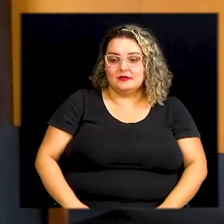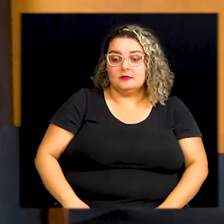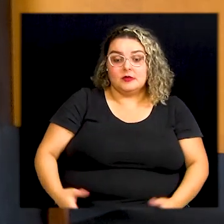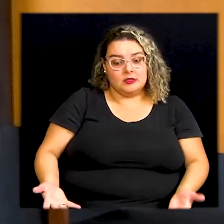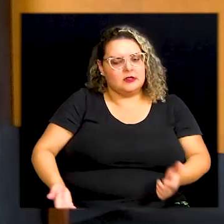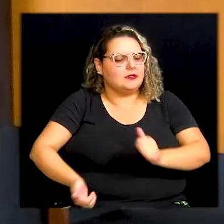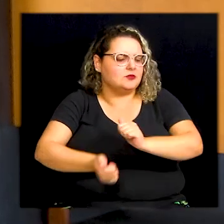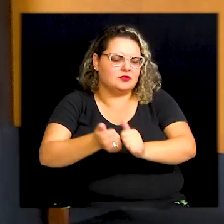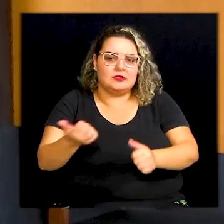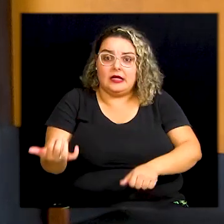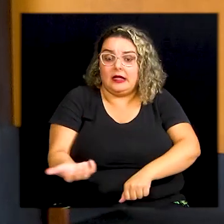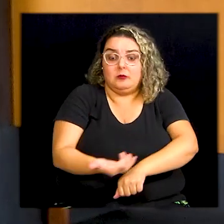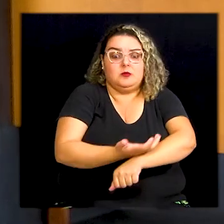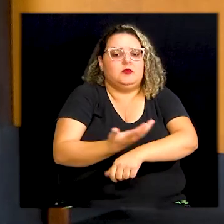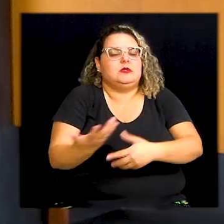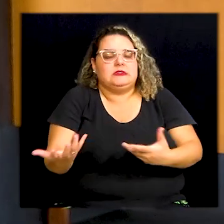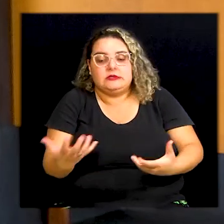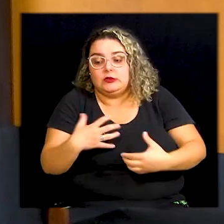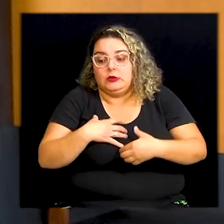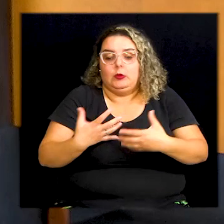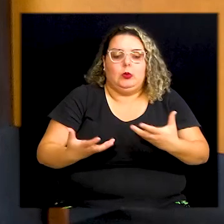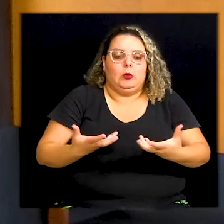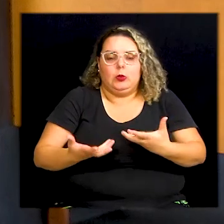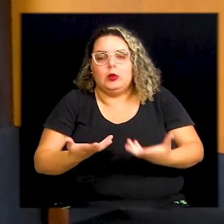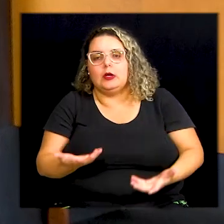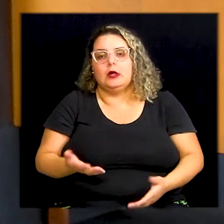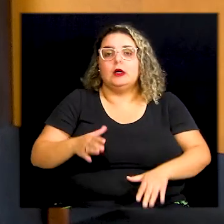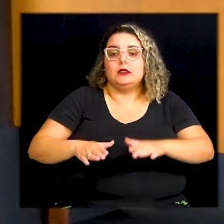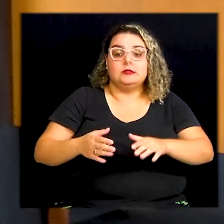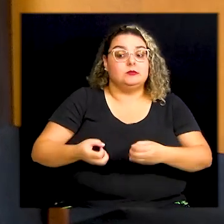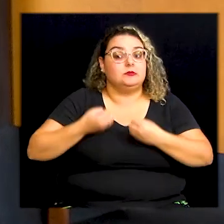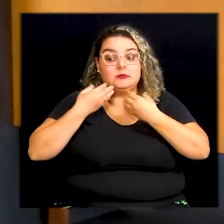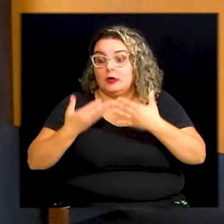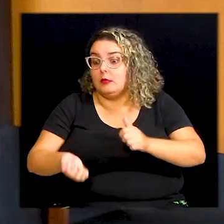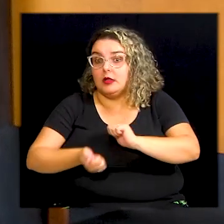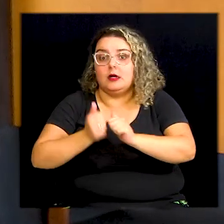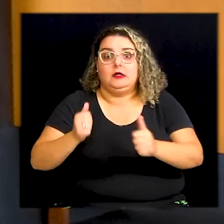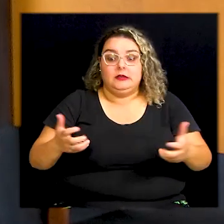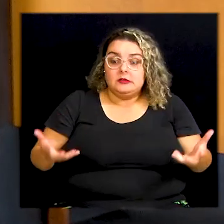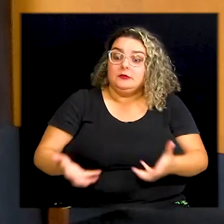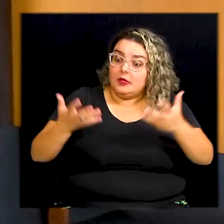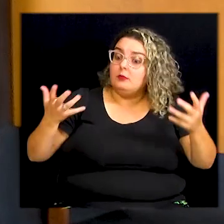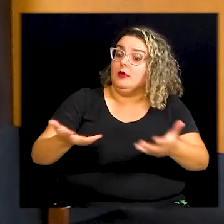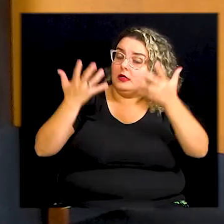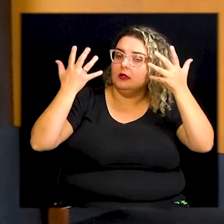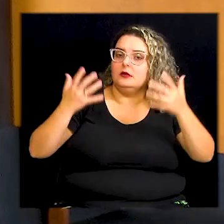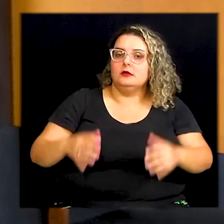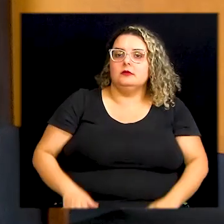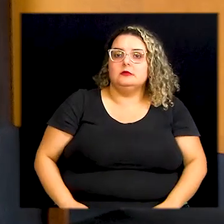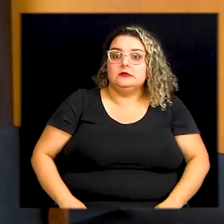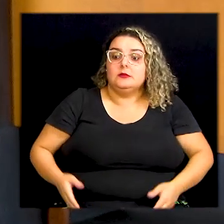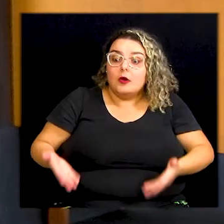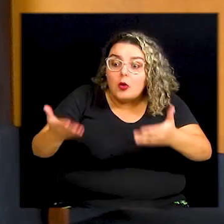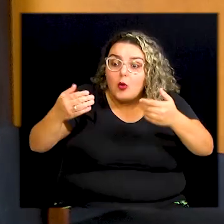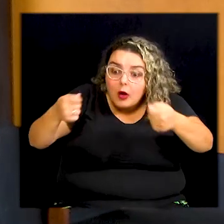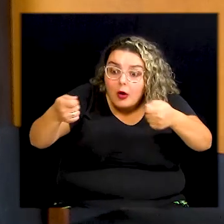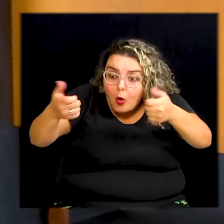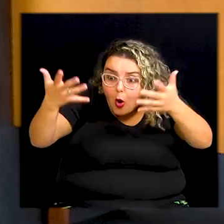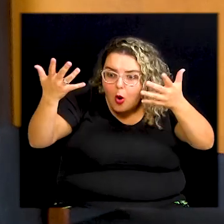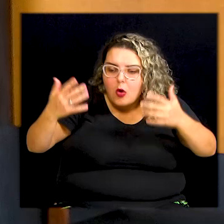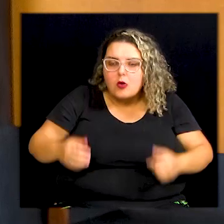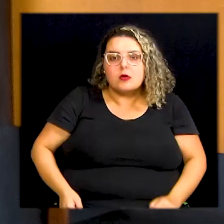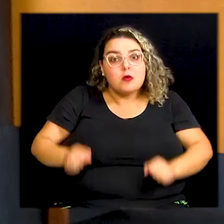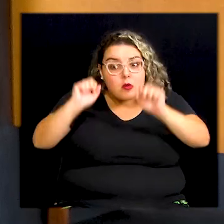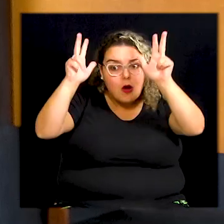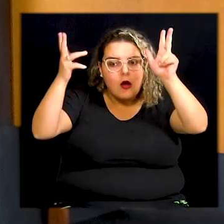tem o calor do jogo, tem emoção, às vezes a gente não está bem na partida, ele quer dar um xingo na gente para ver se a gente